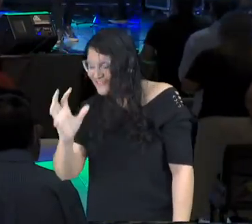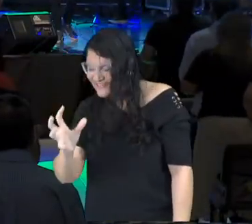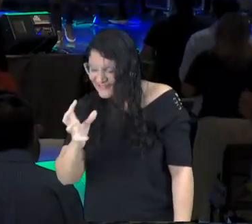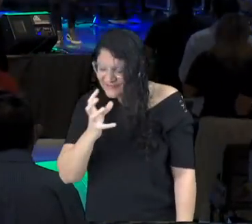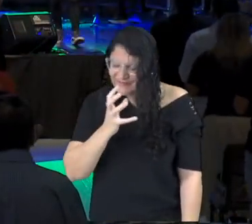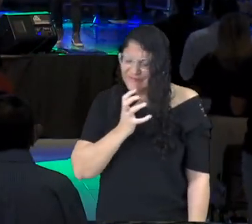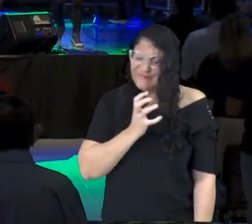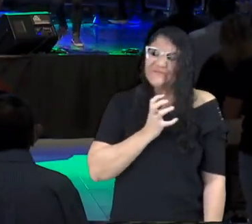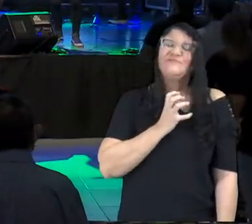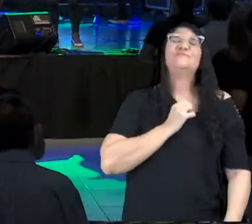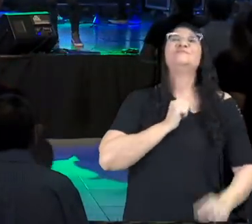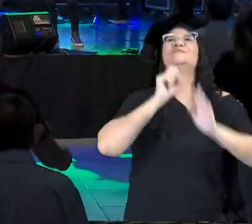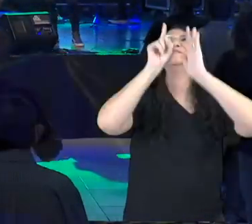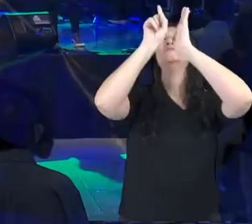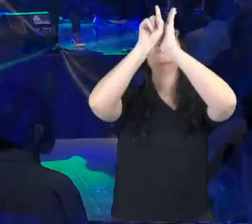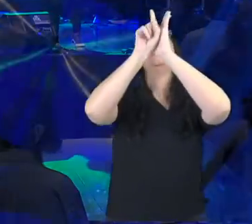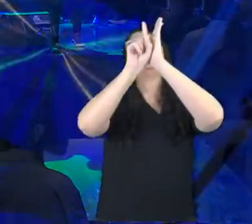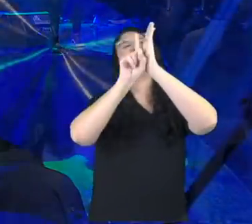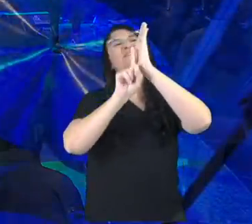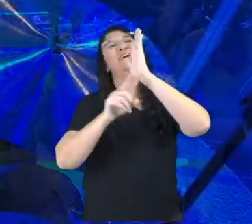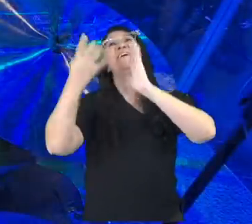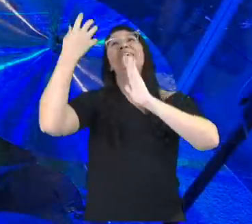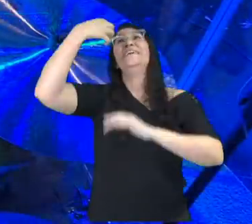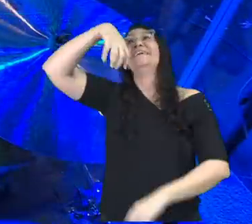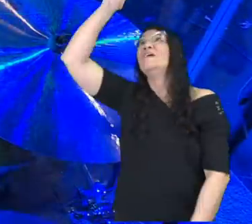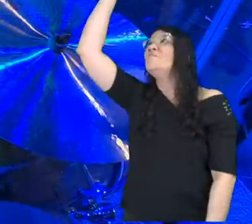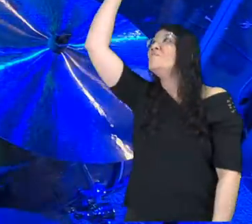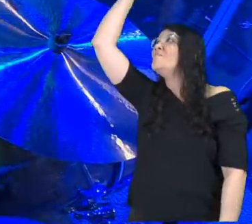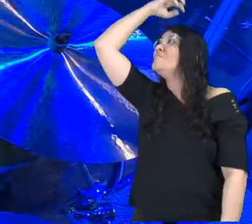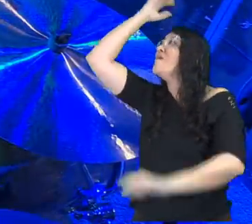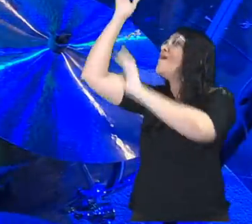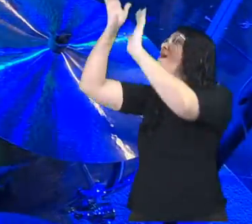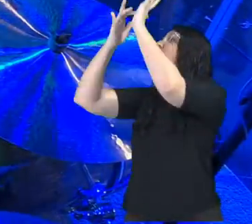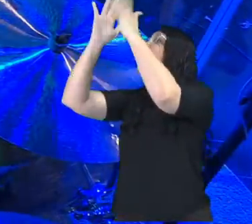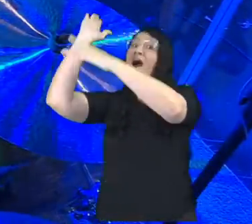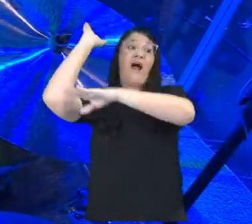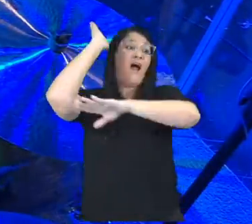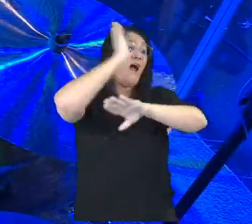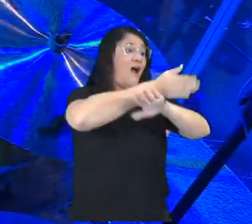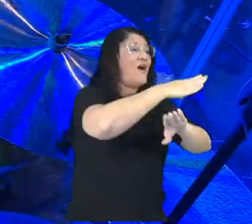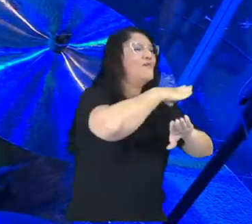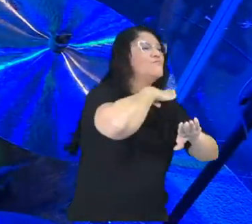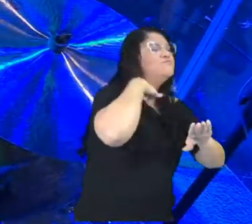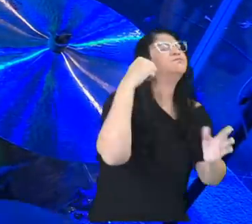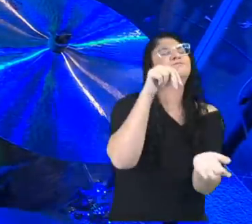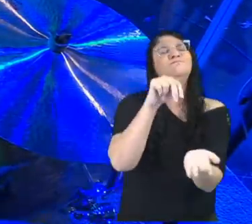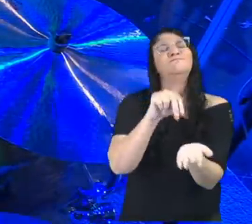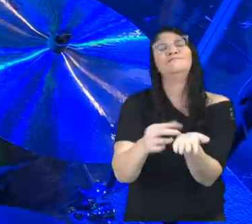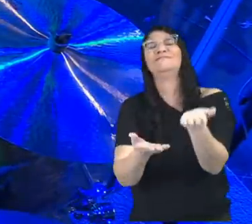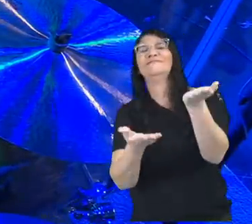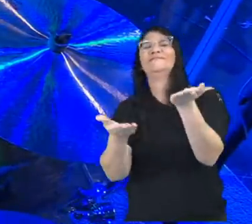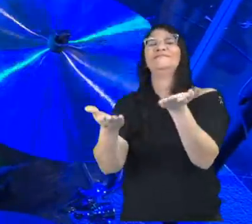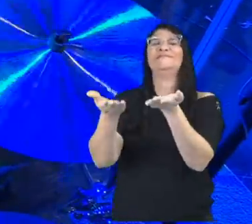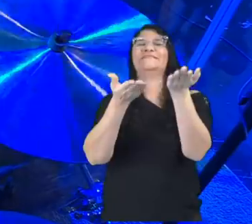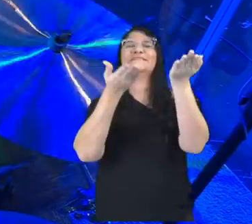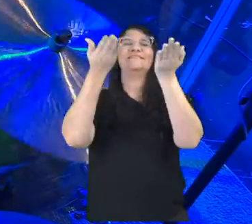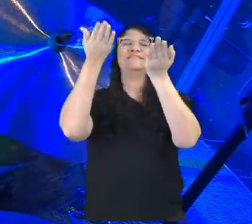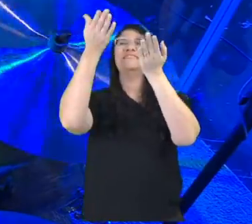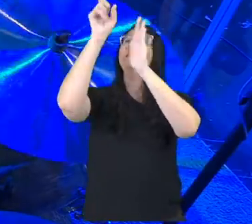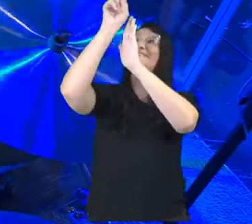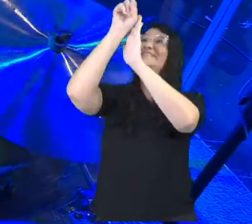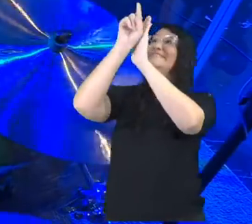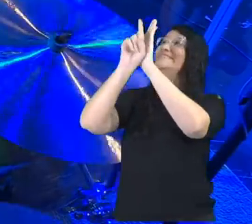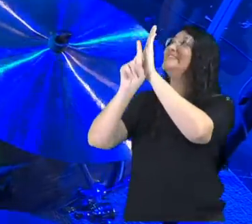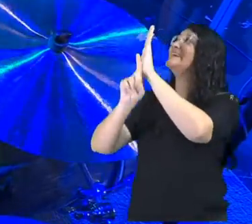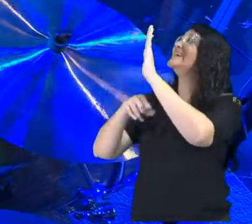Deus. Digno é o Rei que a morte venceu. Digno é o